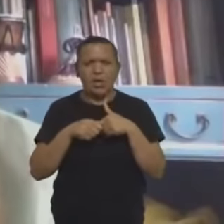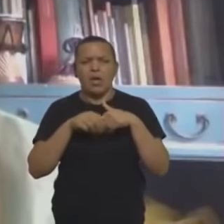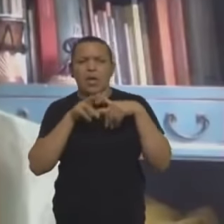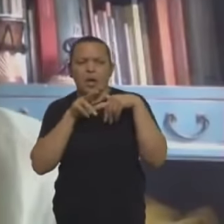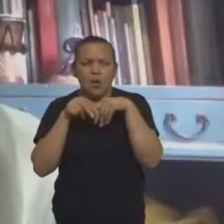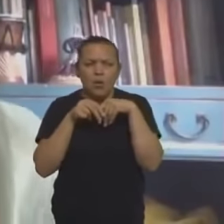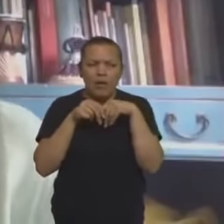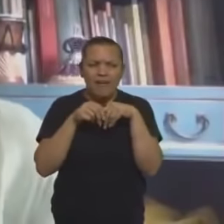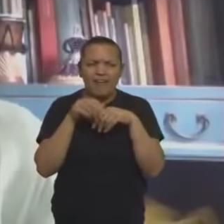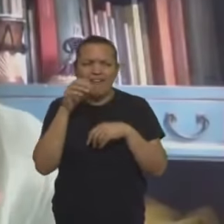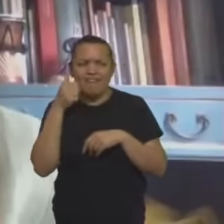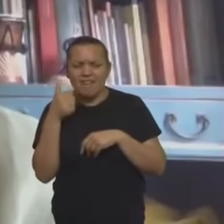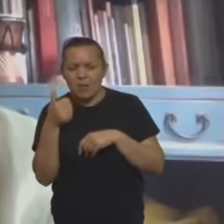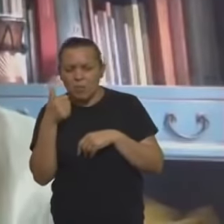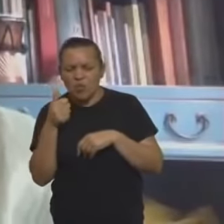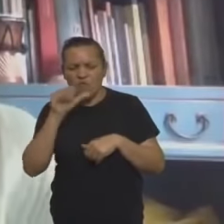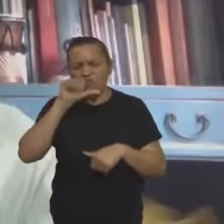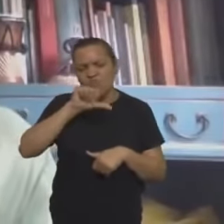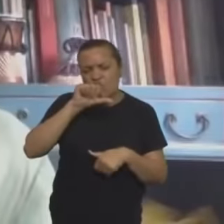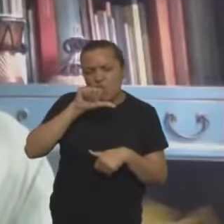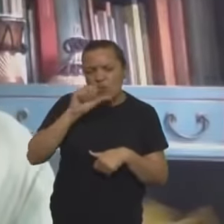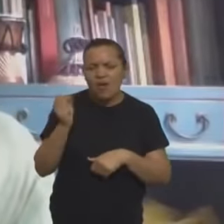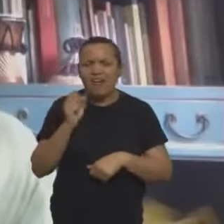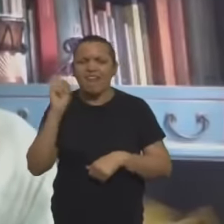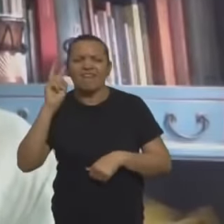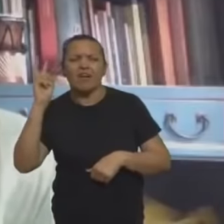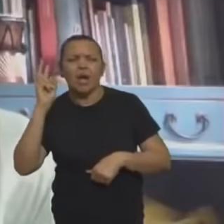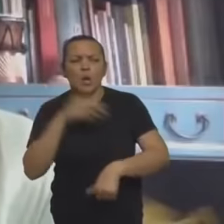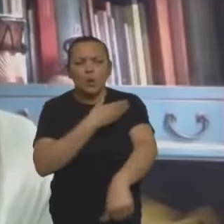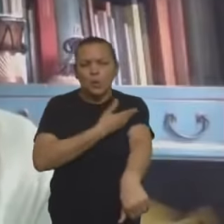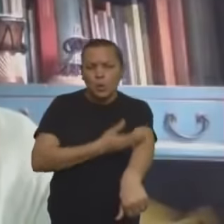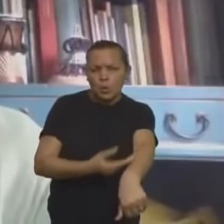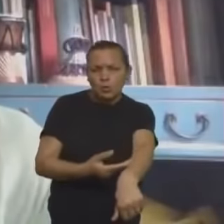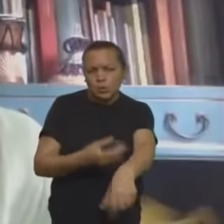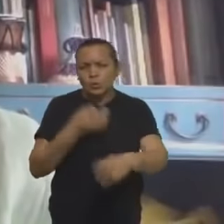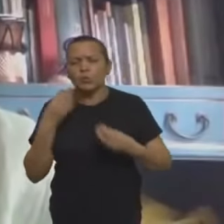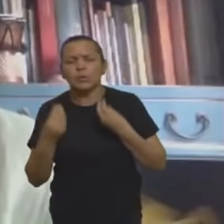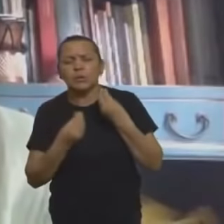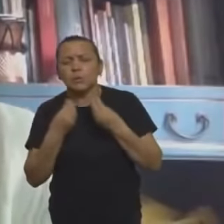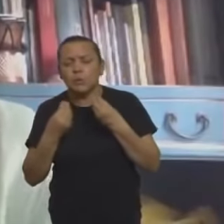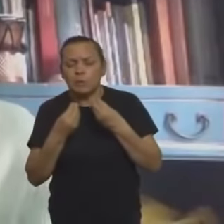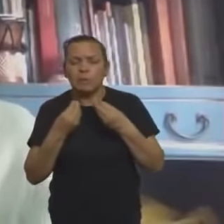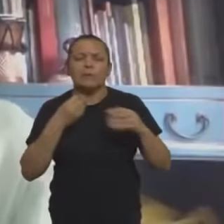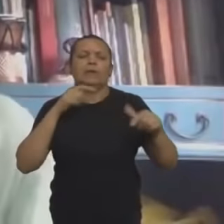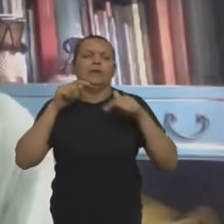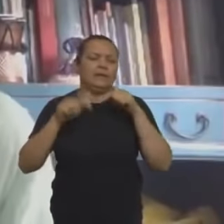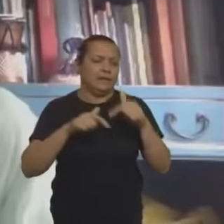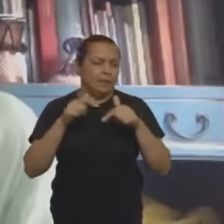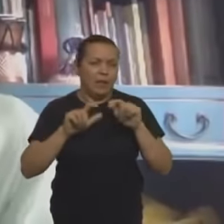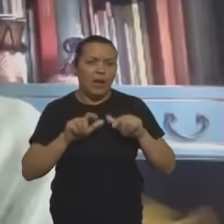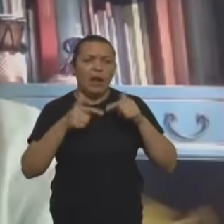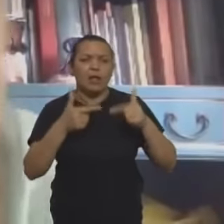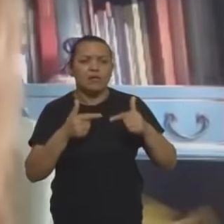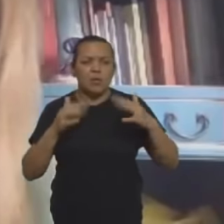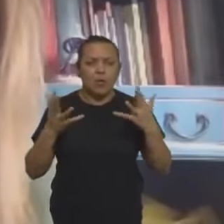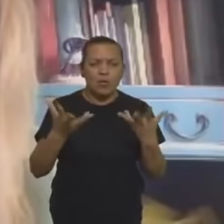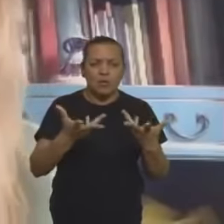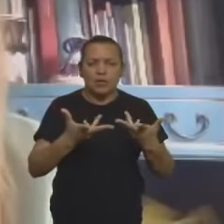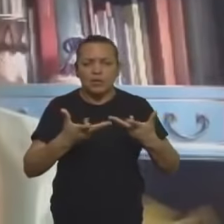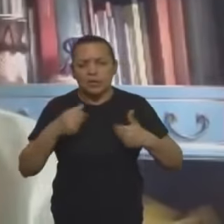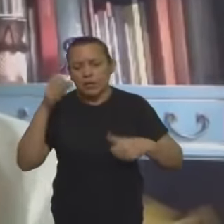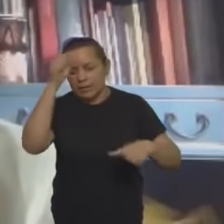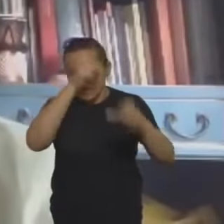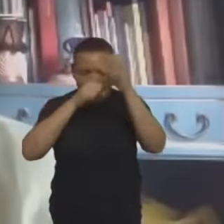pontos fortes, os meus valores, né? Tudo isso é trabalhado nas aulas de habilidades para aprender